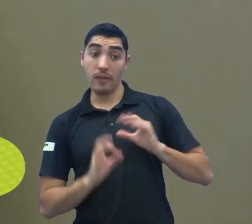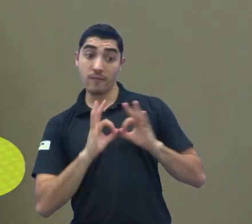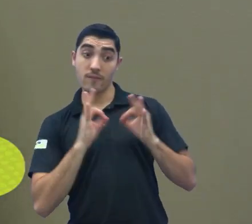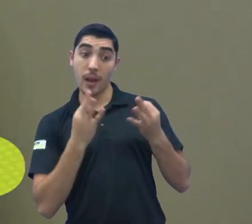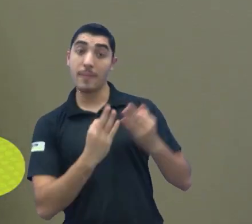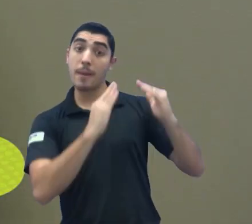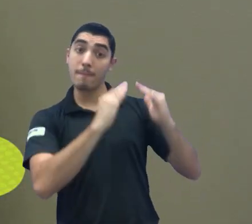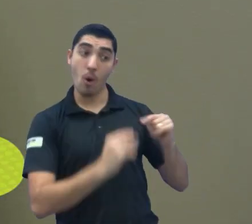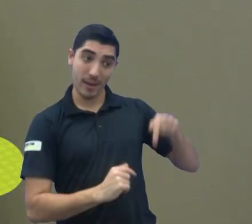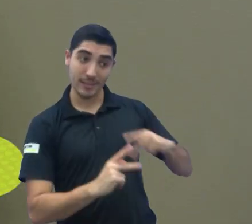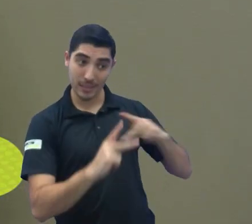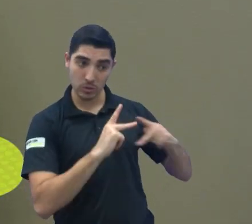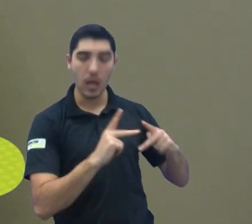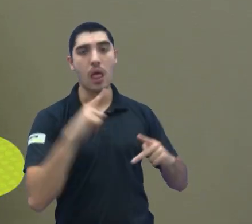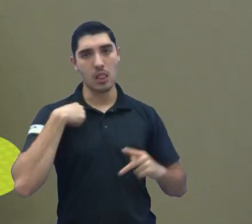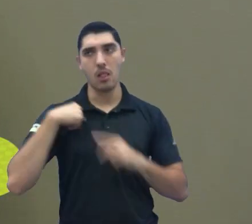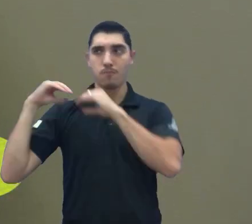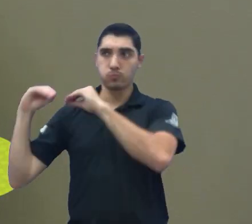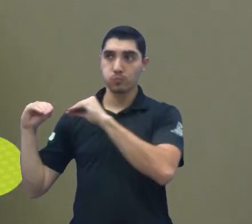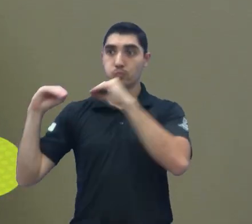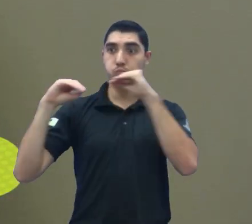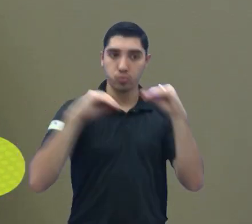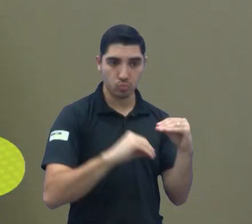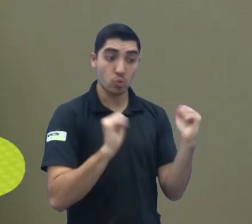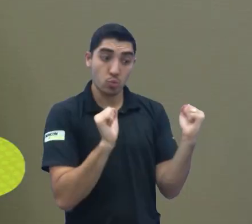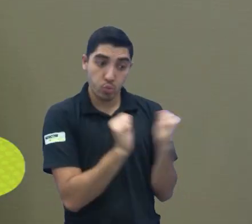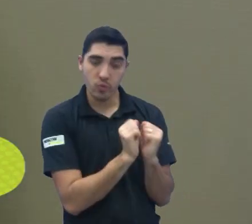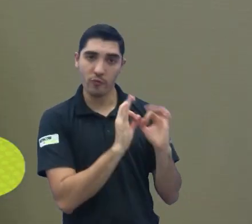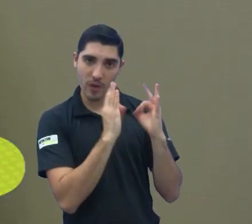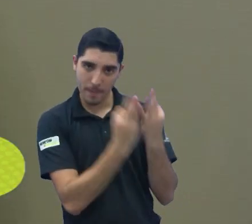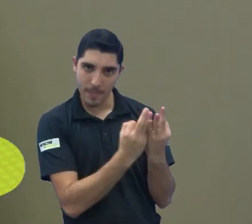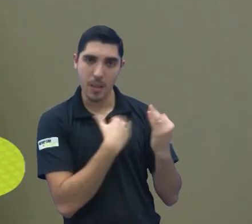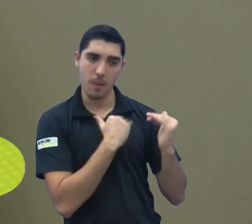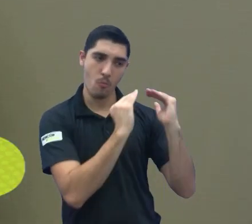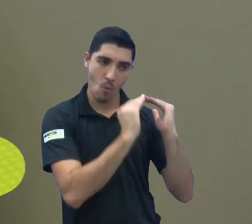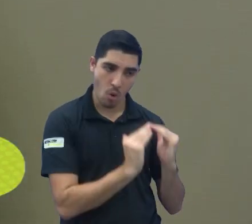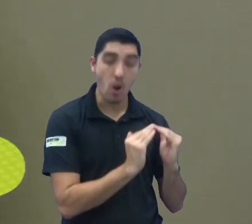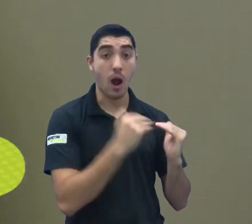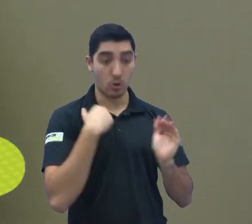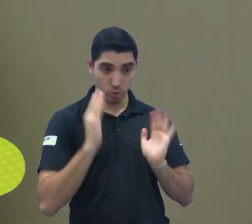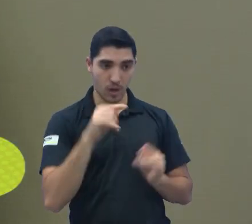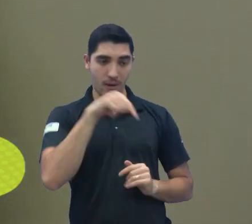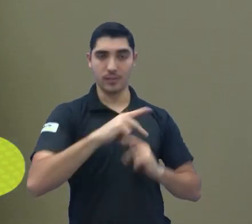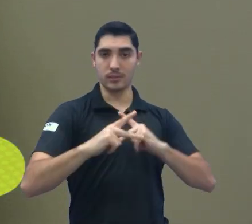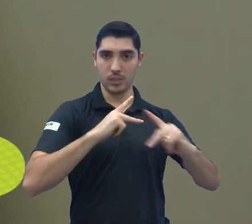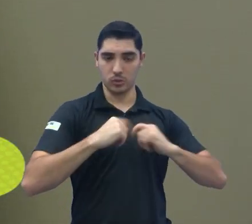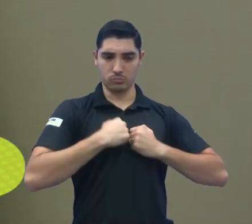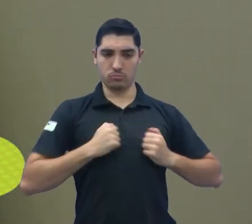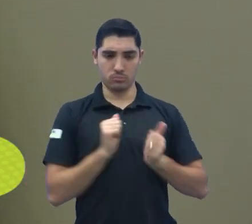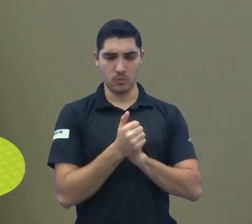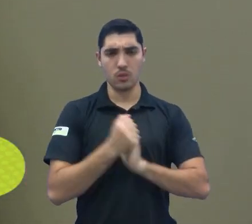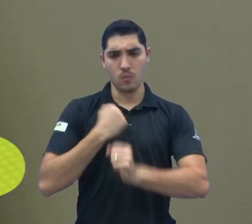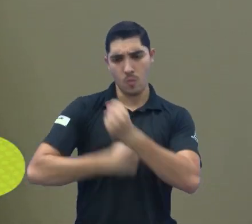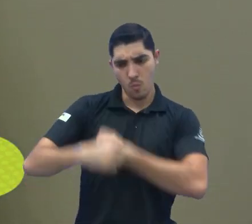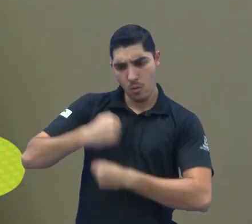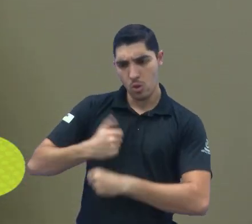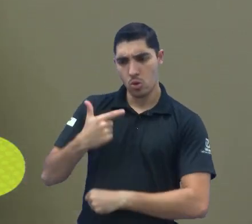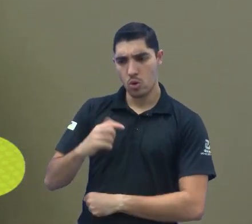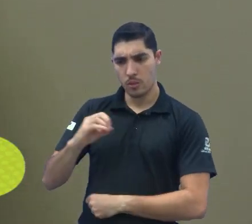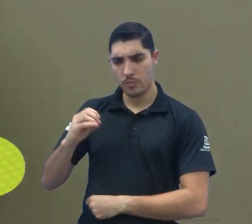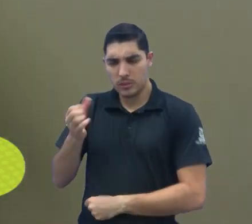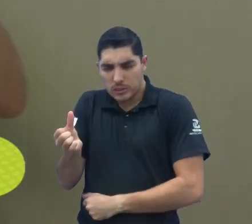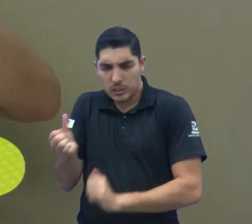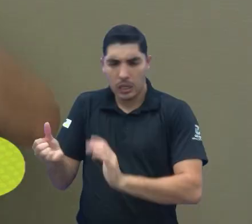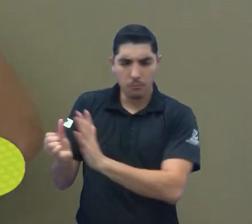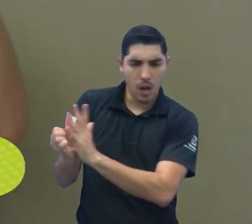vim jogar em São José, morei com a minha família aqui, então joguei pelo Atlético Cidadão de 2006 a 2008, mais ou menos.